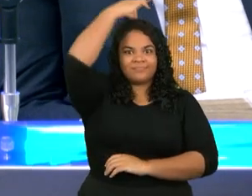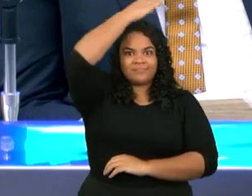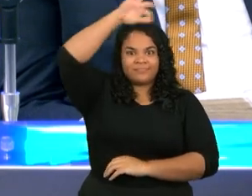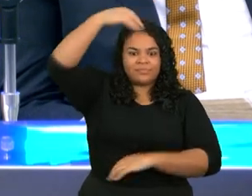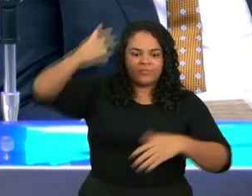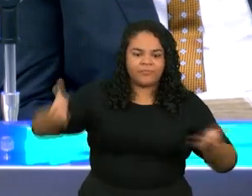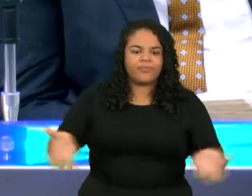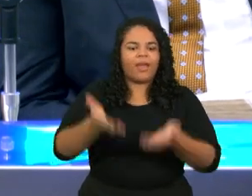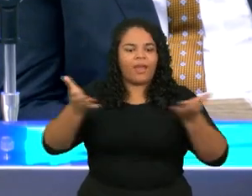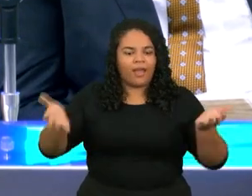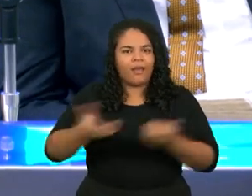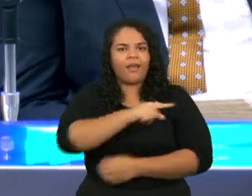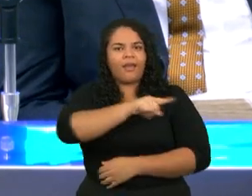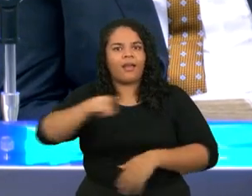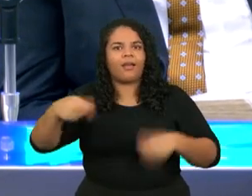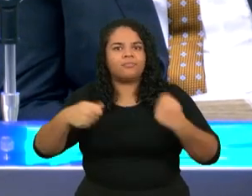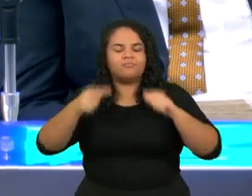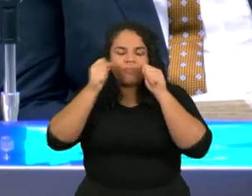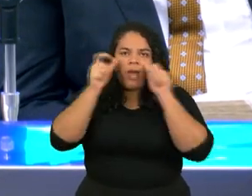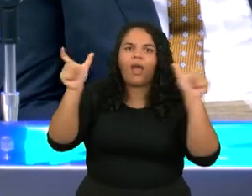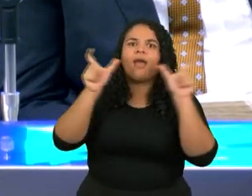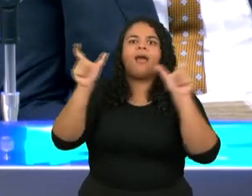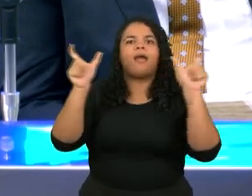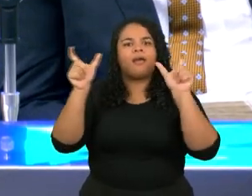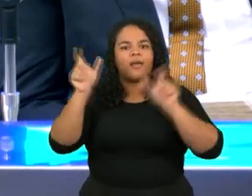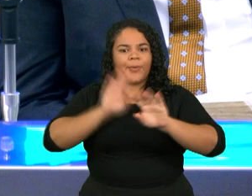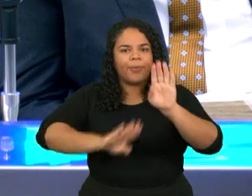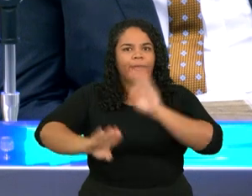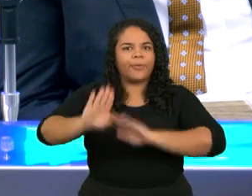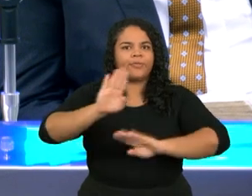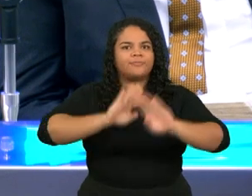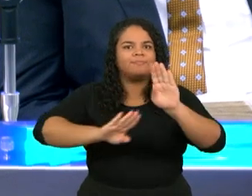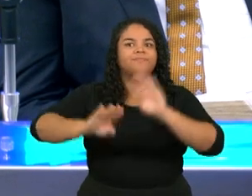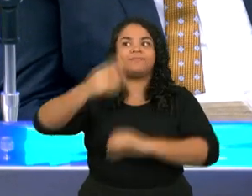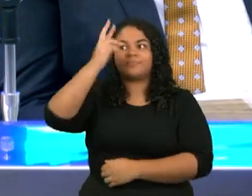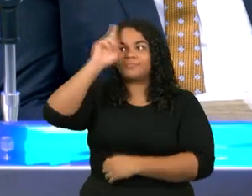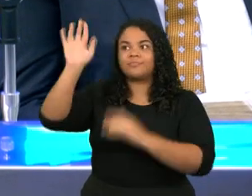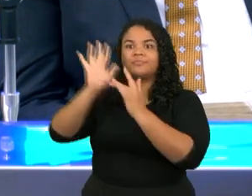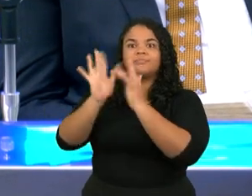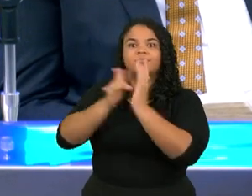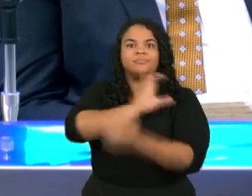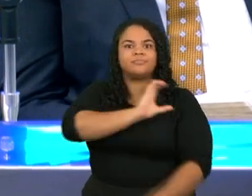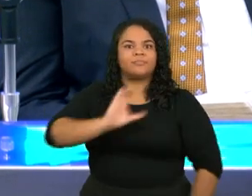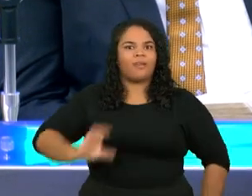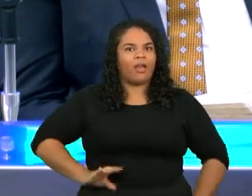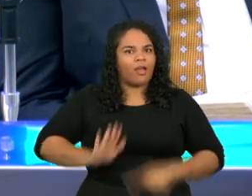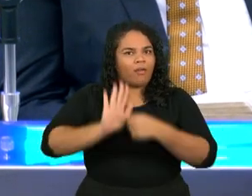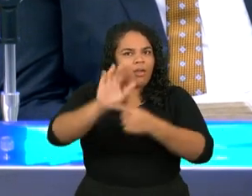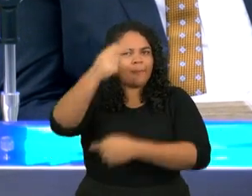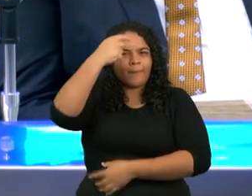dormes e levanta-te dentre o quê e Cristo